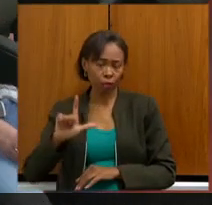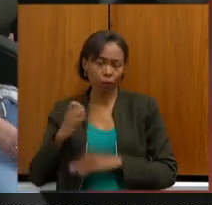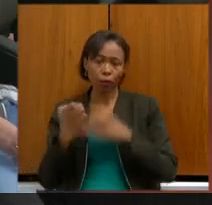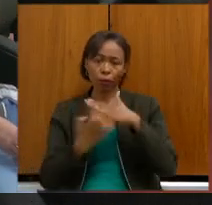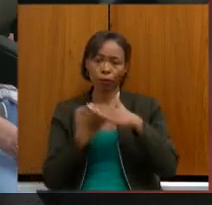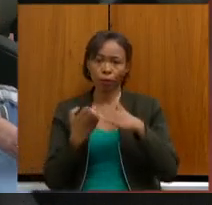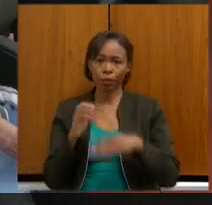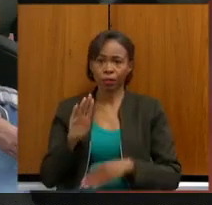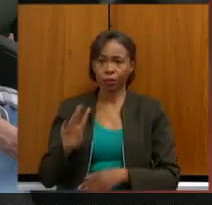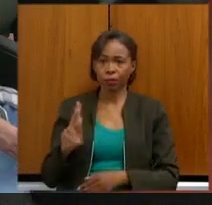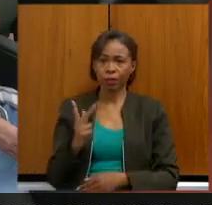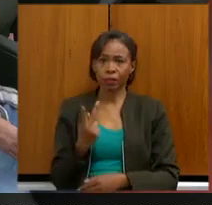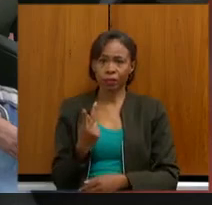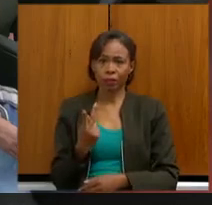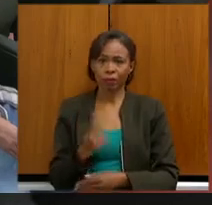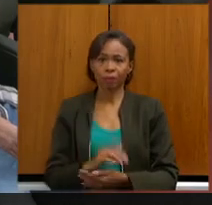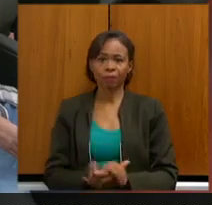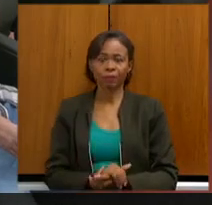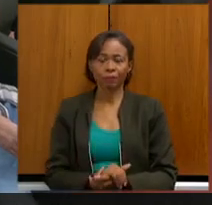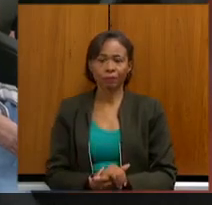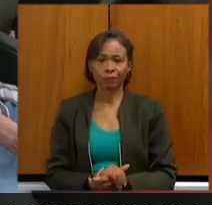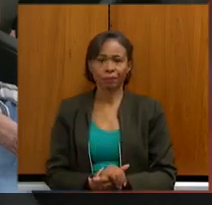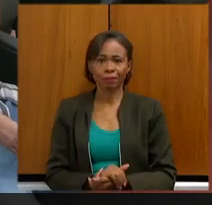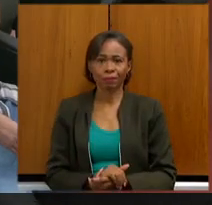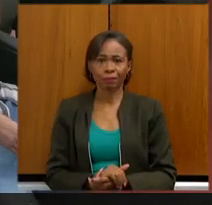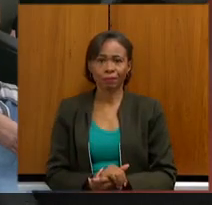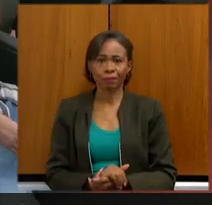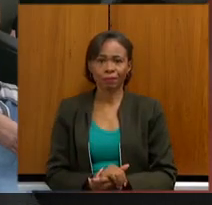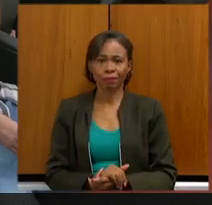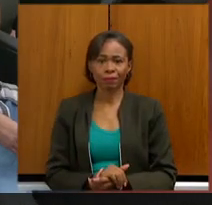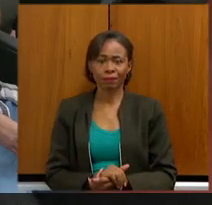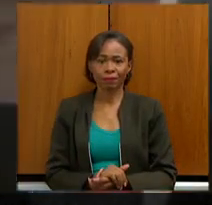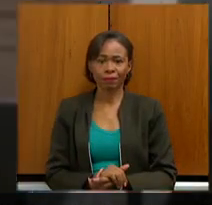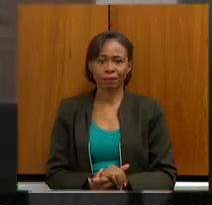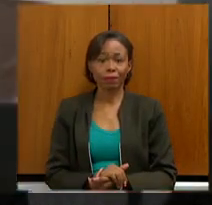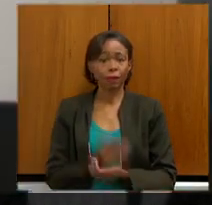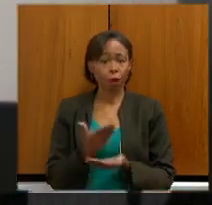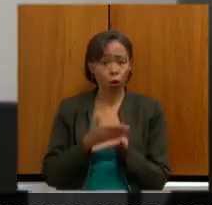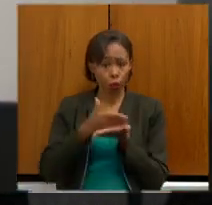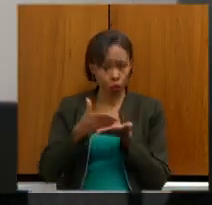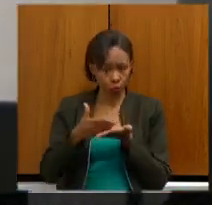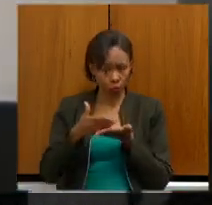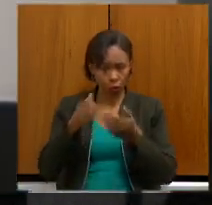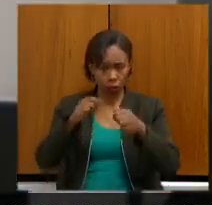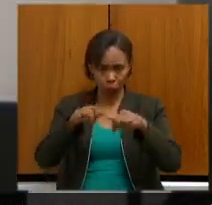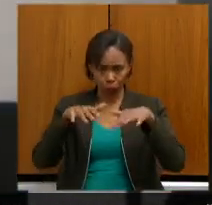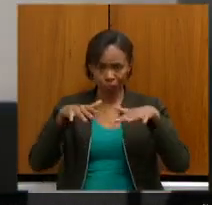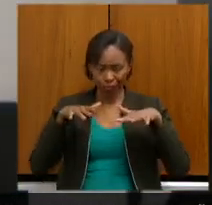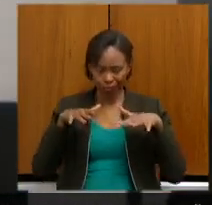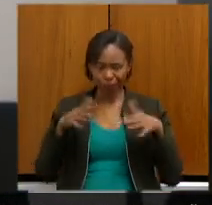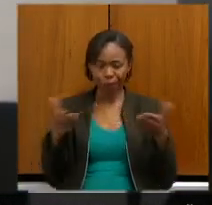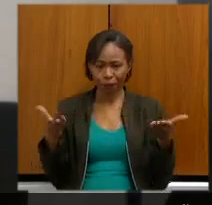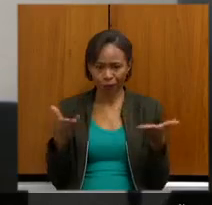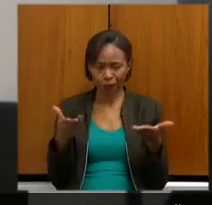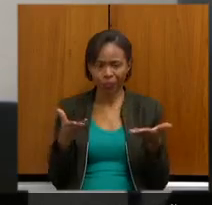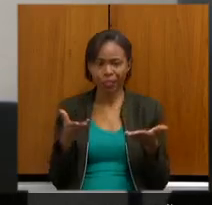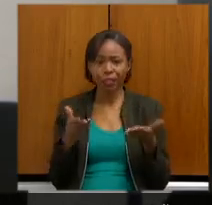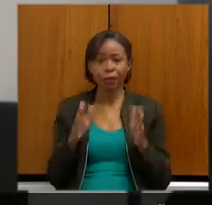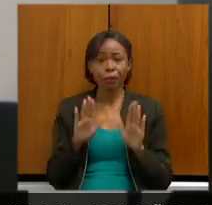Belo Horizonte bem tão só para gente iniciar Nossa audiência eu